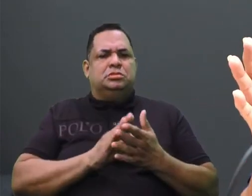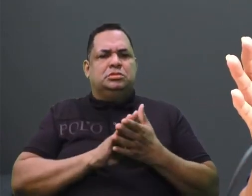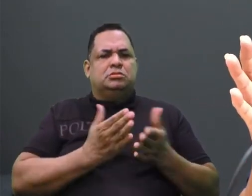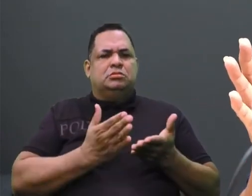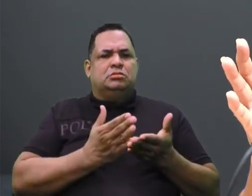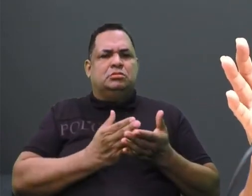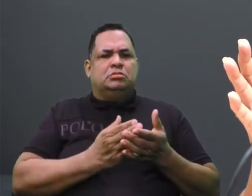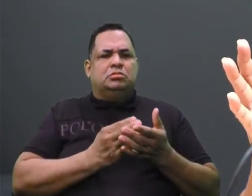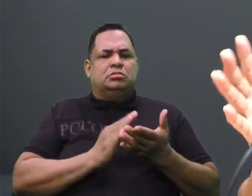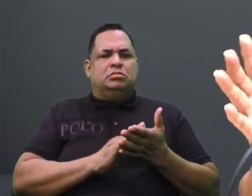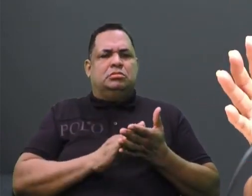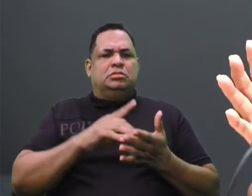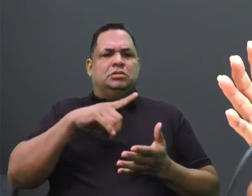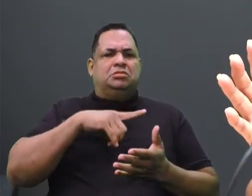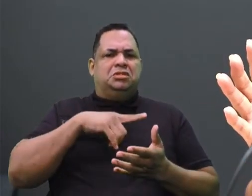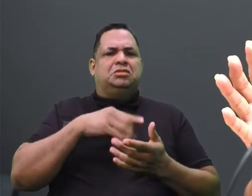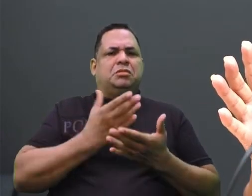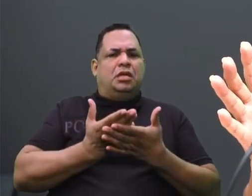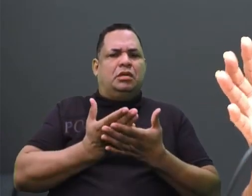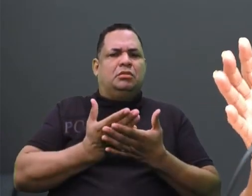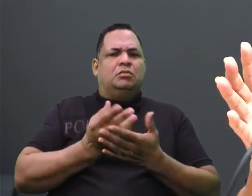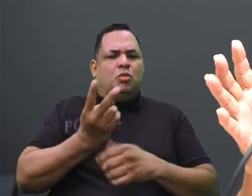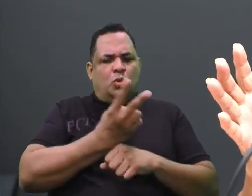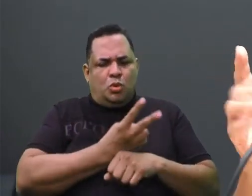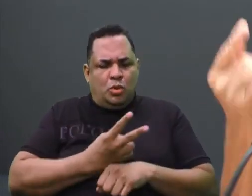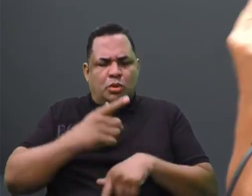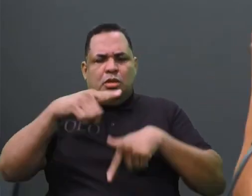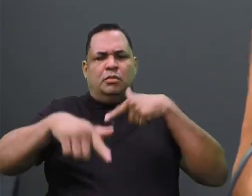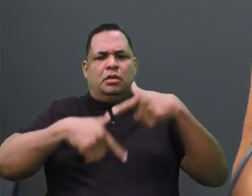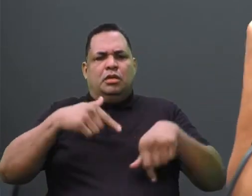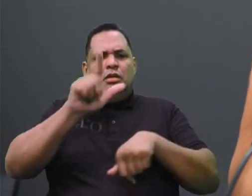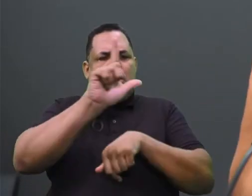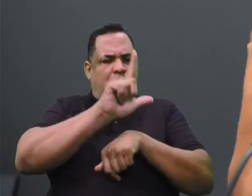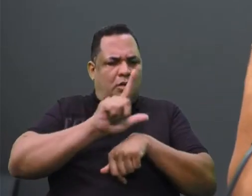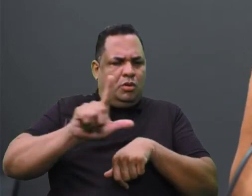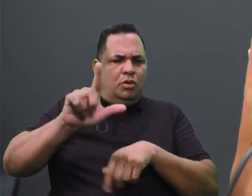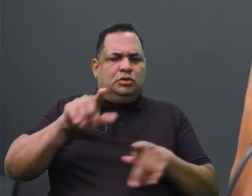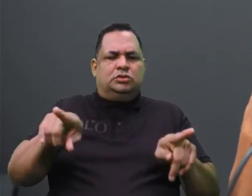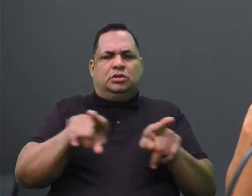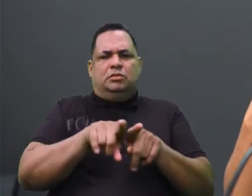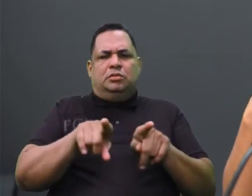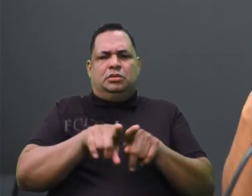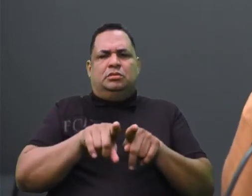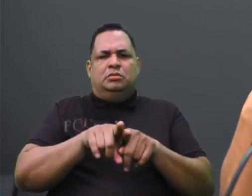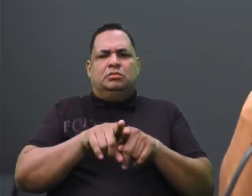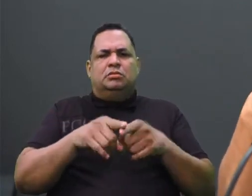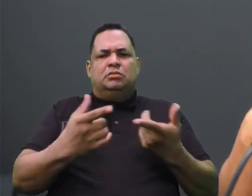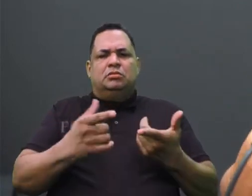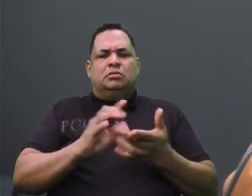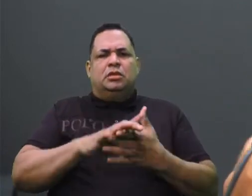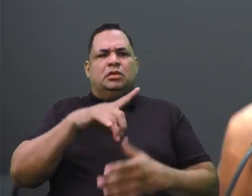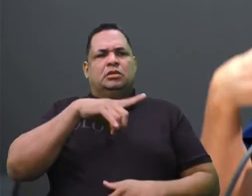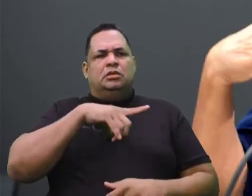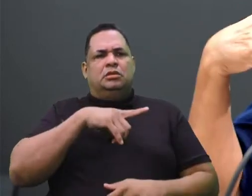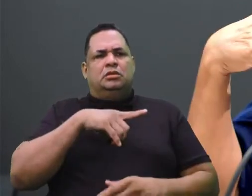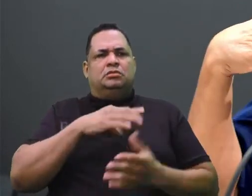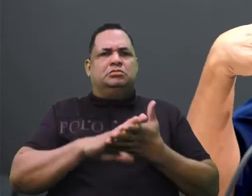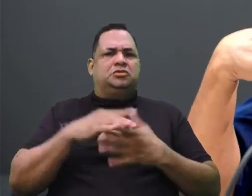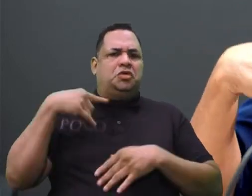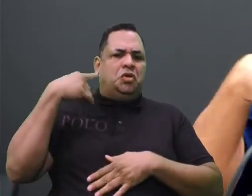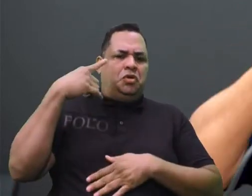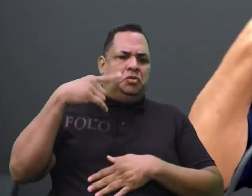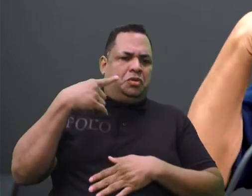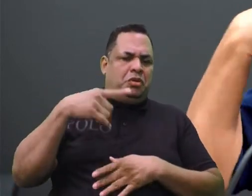de lojas e me assustei mesmo naquela época, que na fila tinha